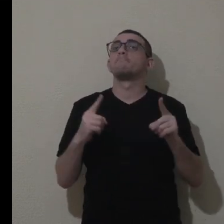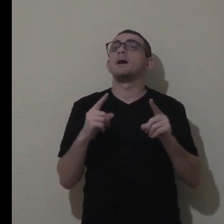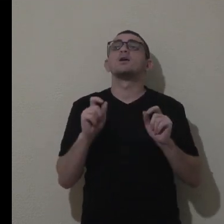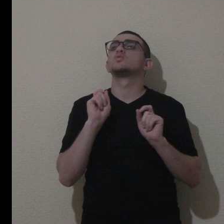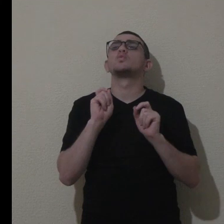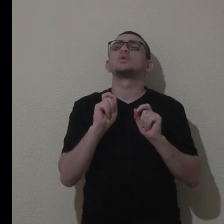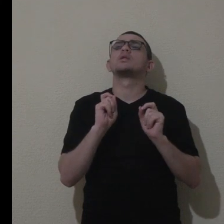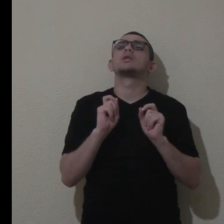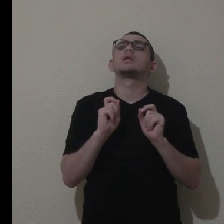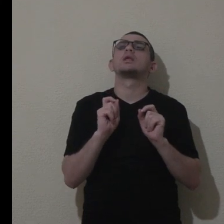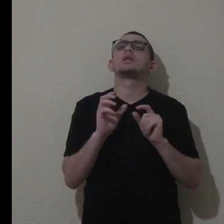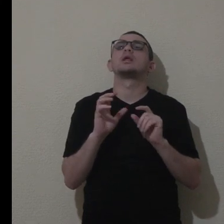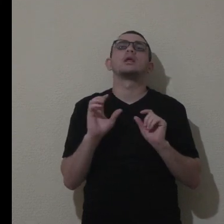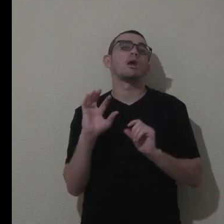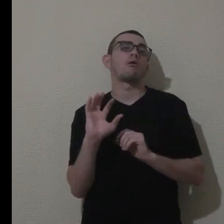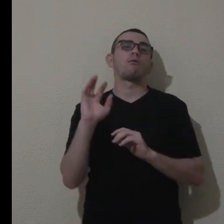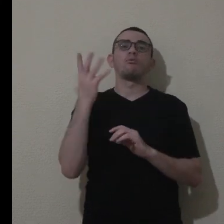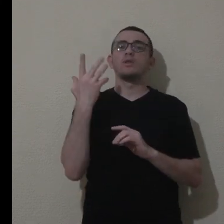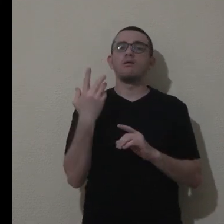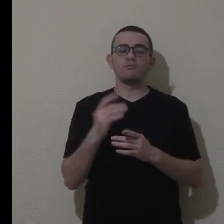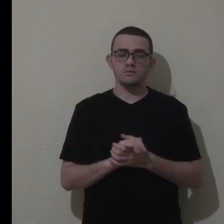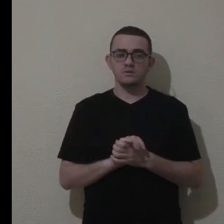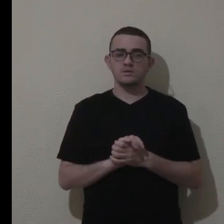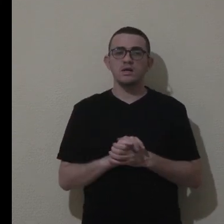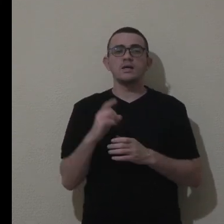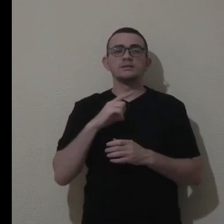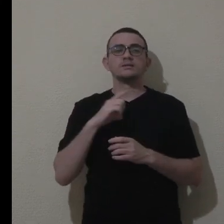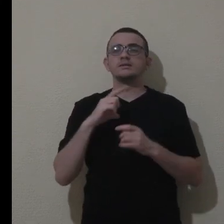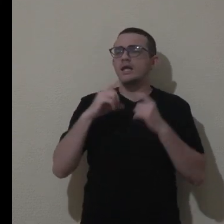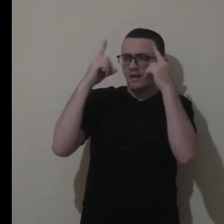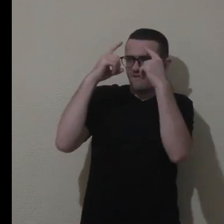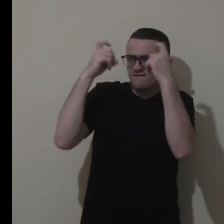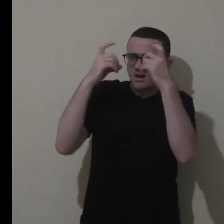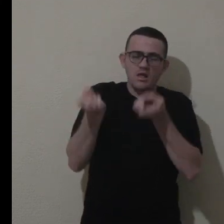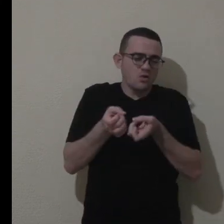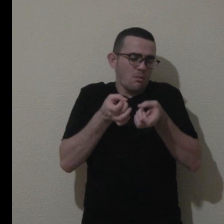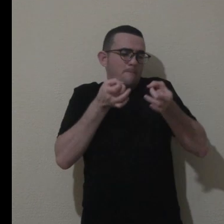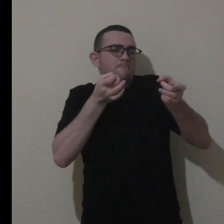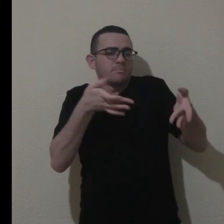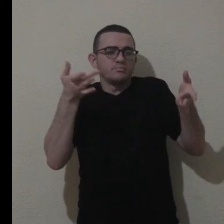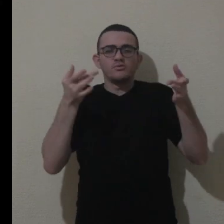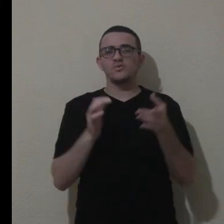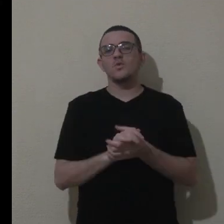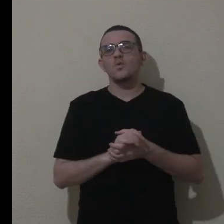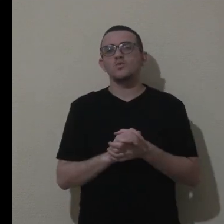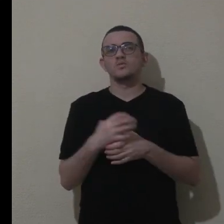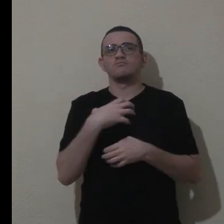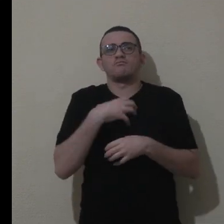Mas qual que é a consequência de uma criança ter tido um efeito adverso, né, como negligência